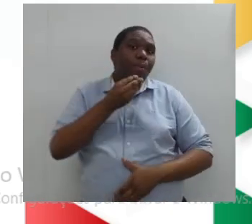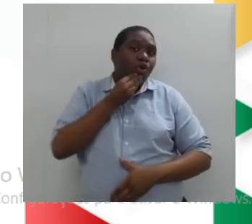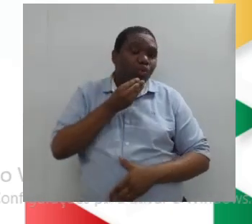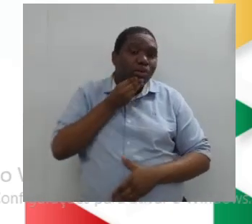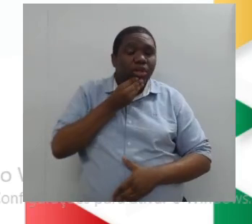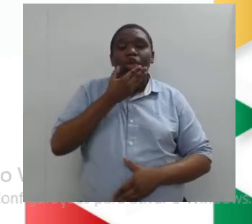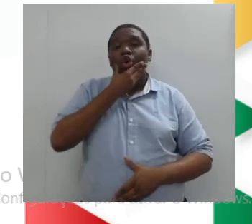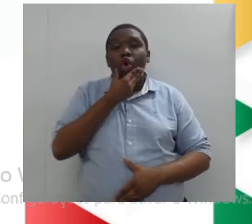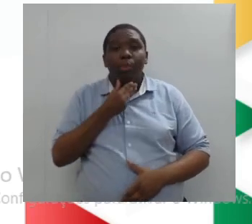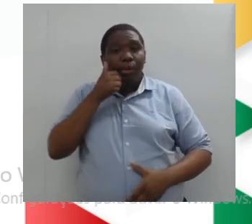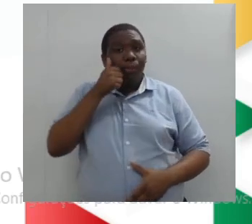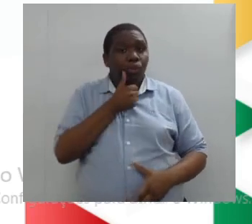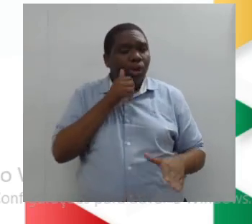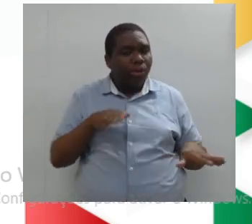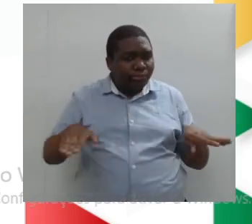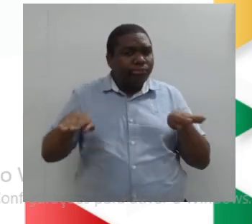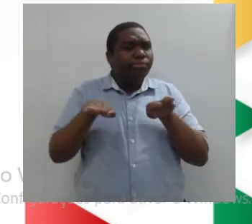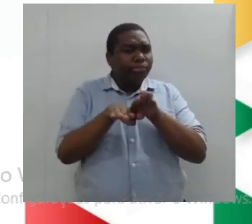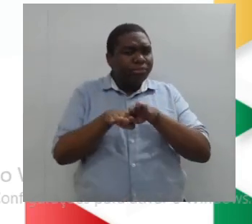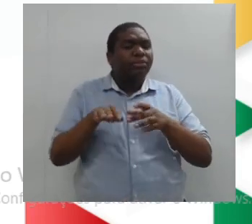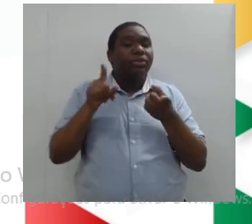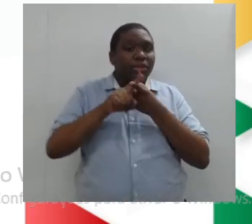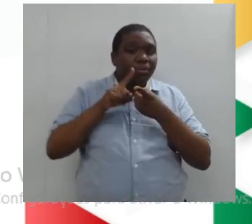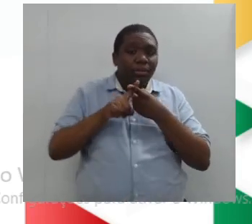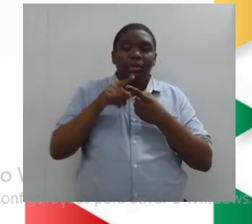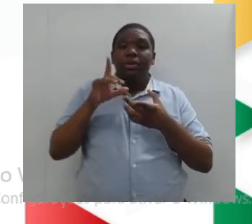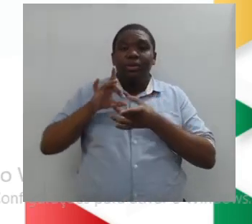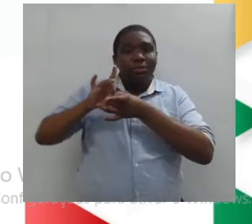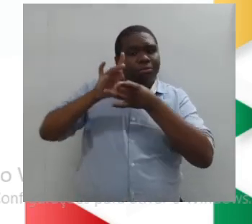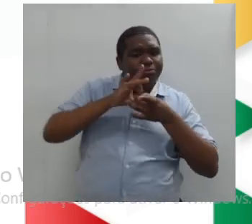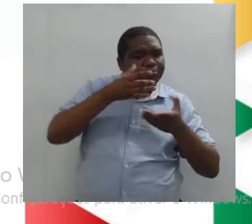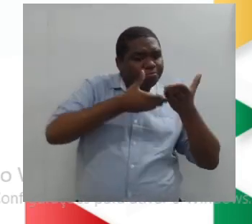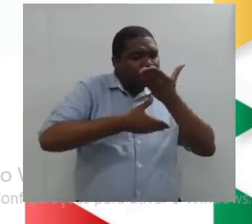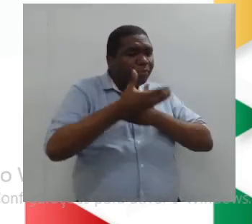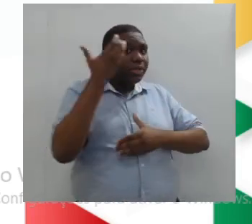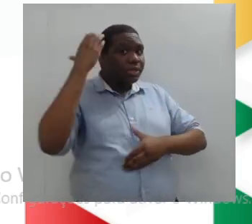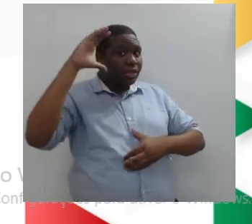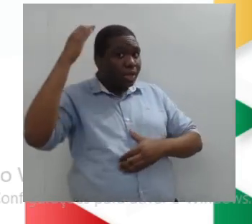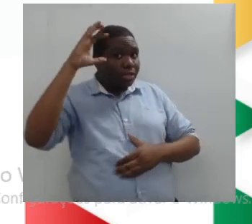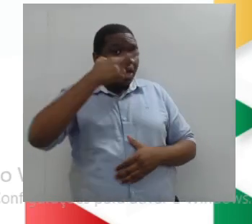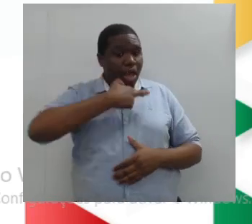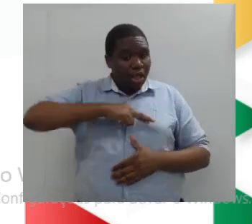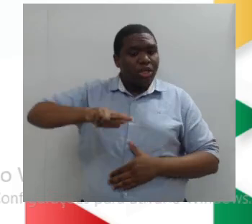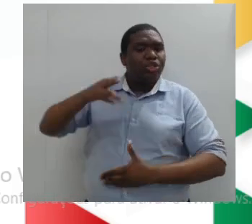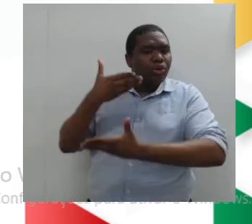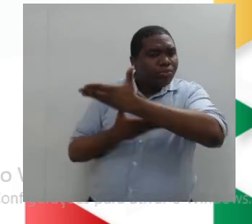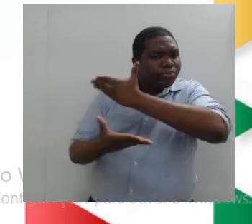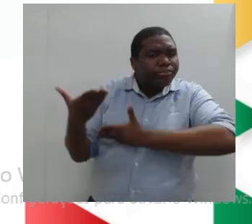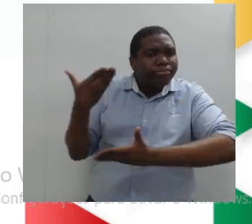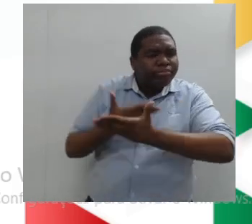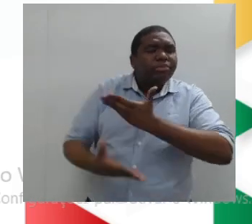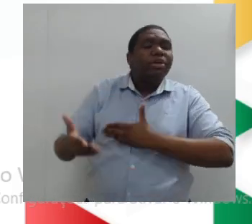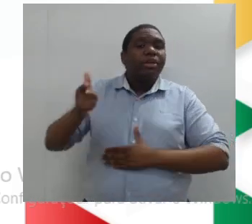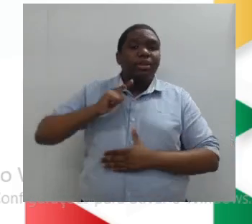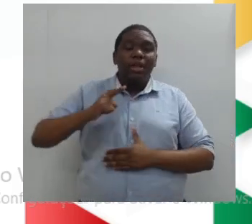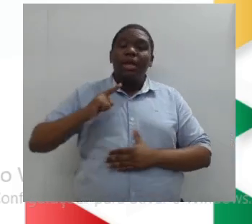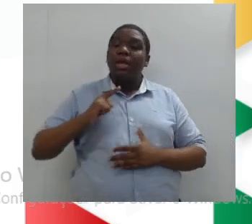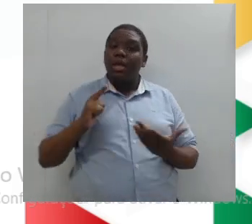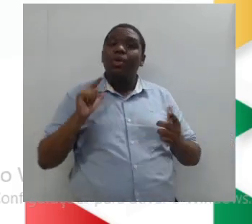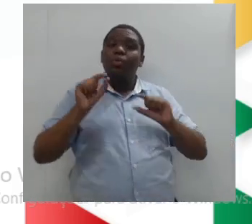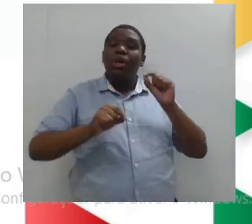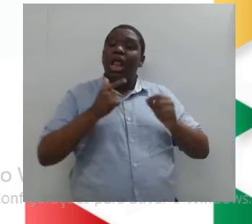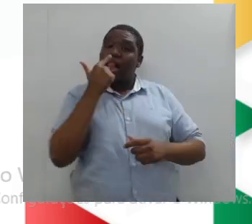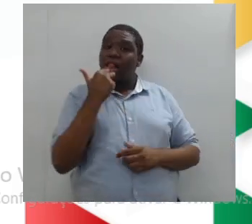entre homens e mulheres, harmonia entre ciência e religião, estabelecimento de uma língua